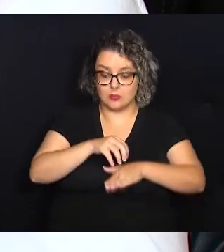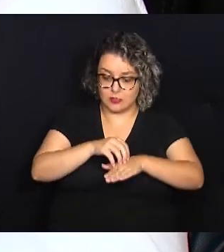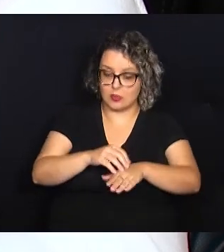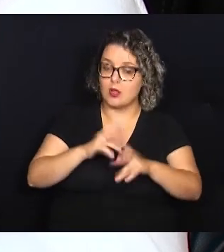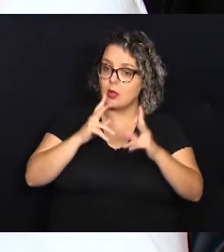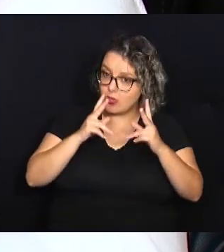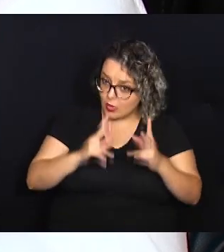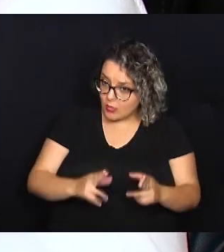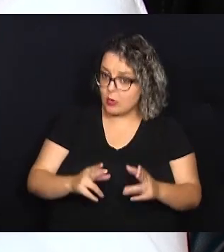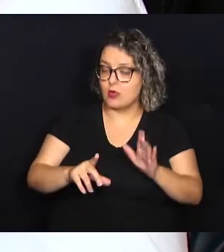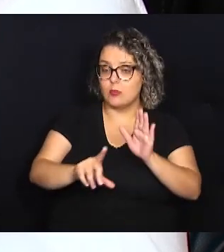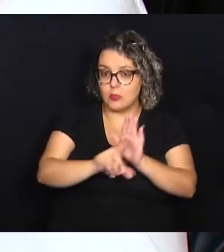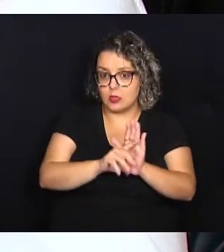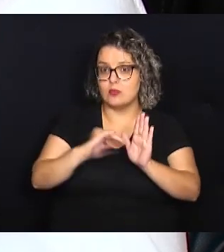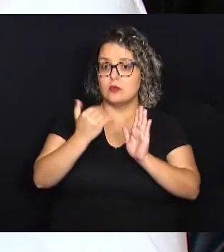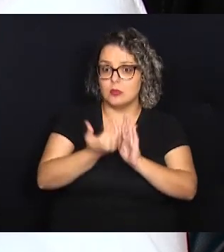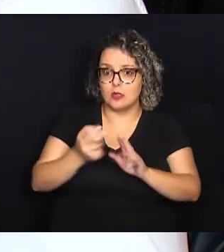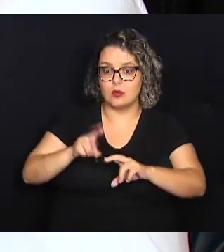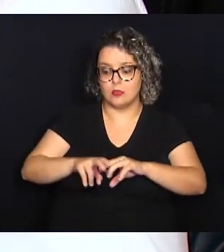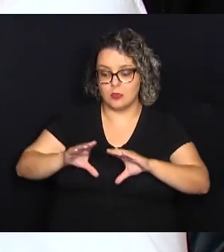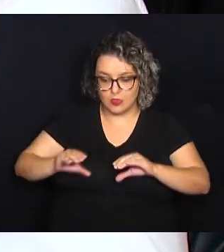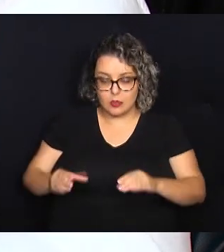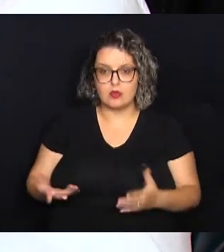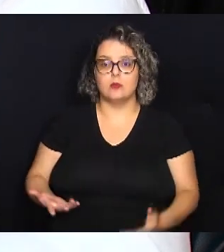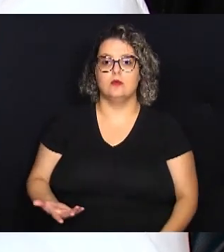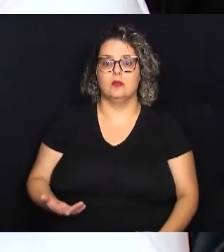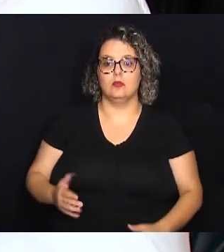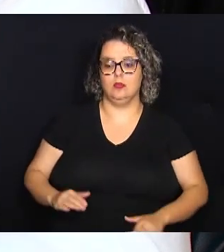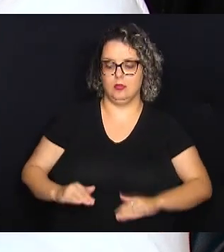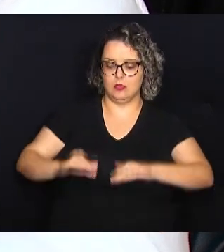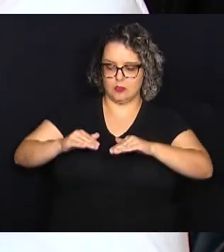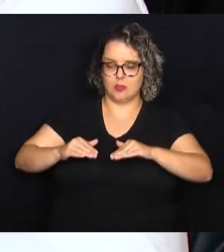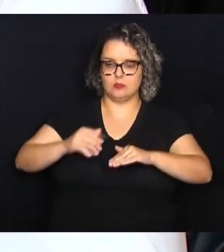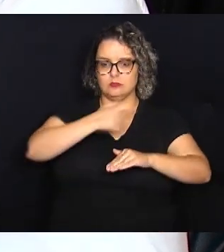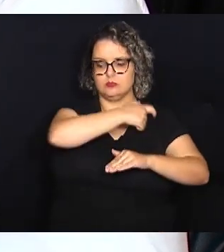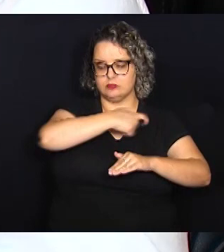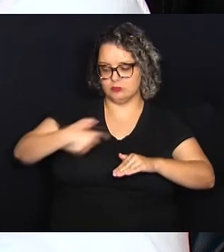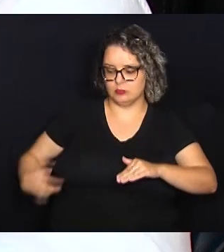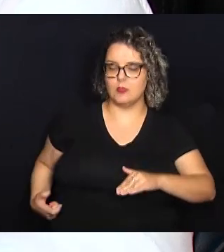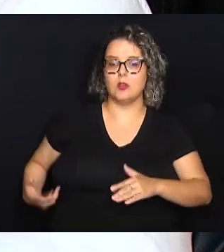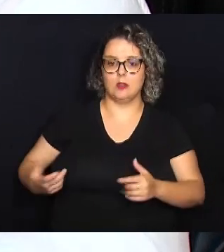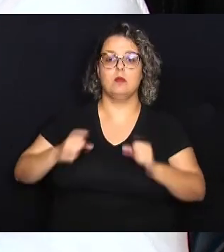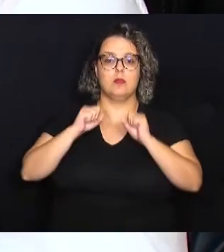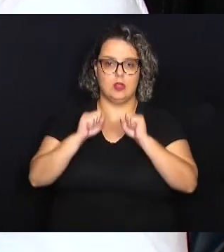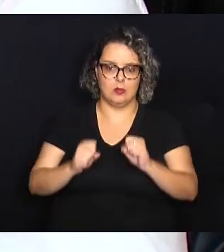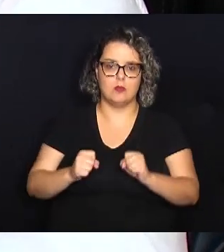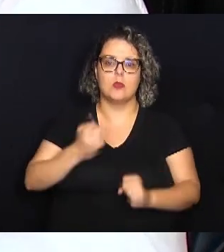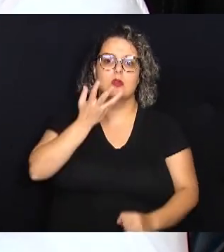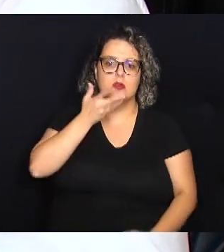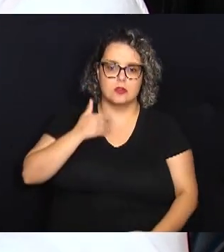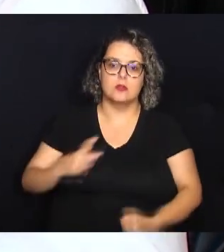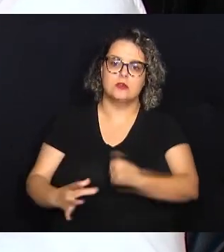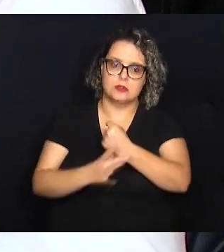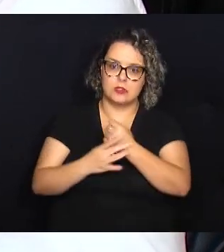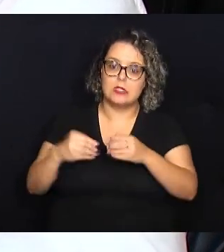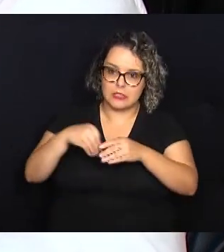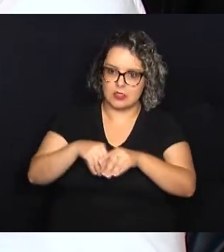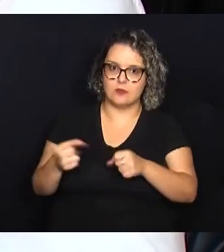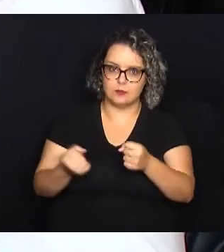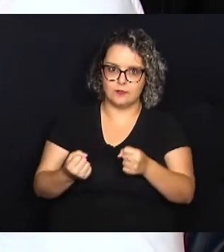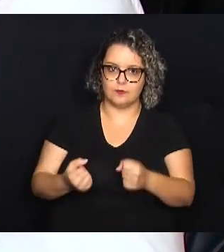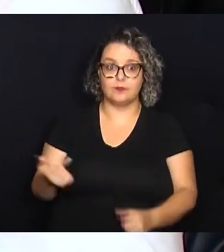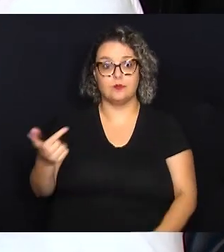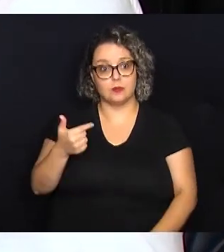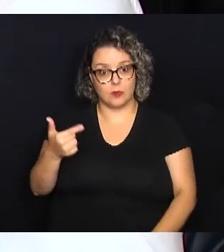muito importante que seja transportado de acordo né com a lei com a cadeirinha com a centa de elevação com o cinto de segurança para que possa manter essa